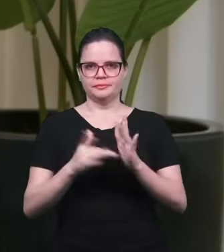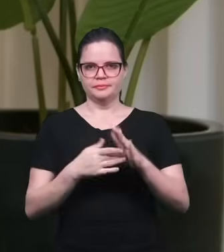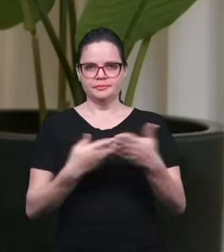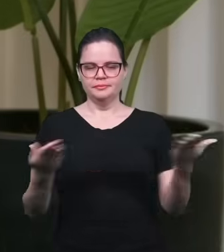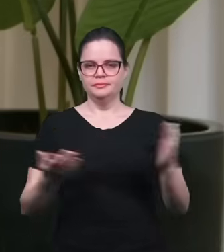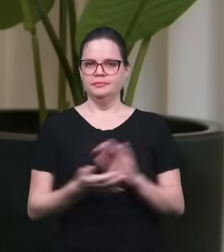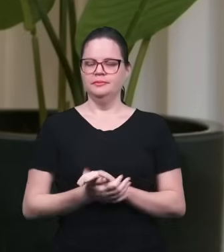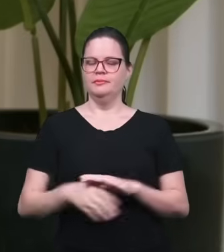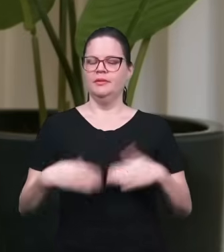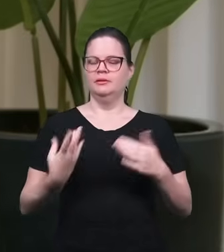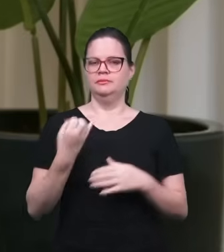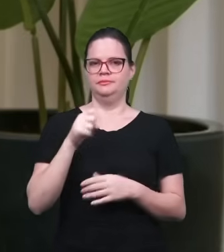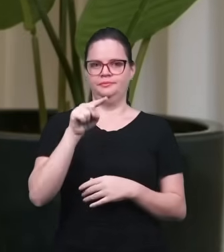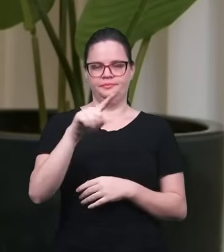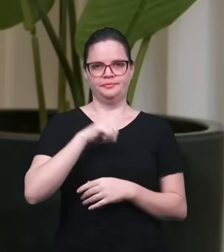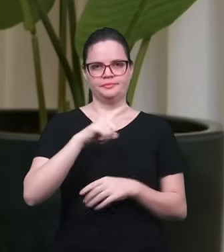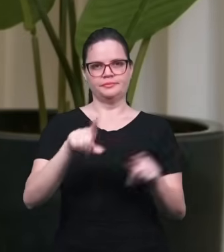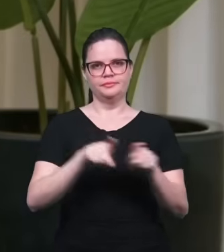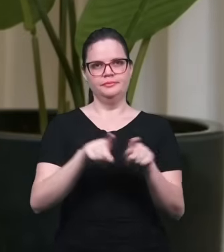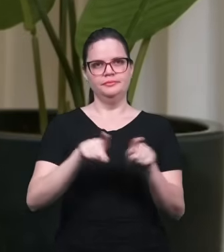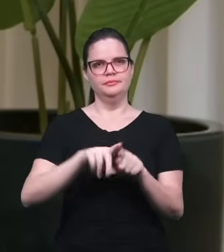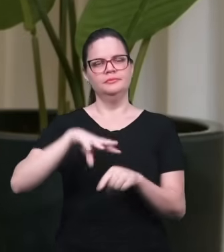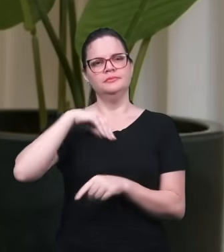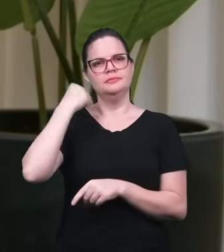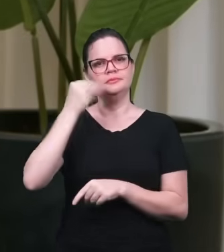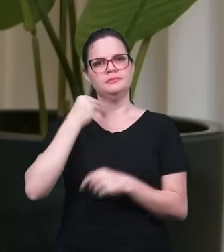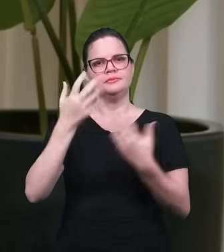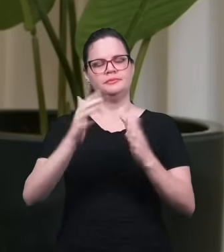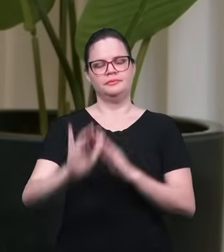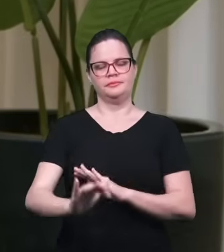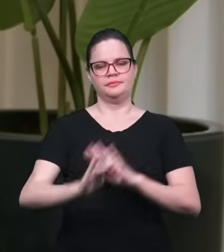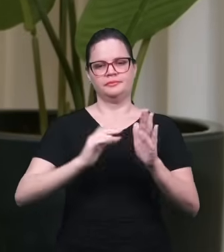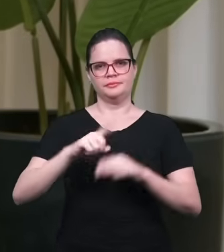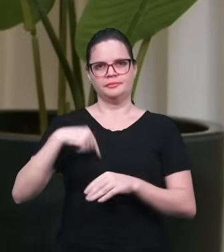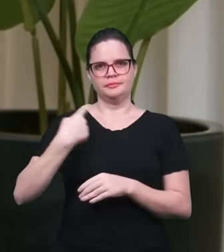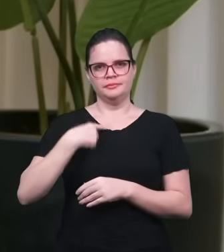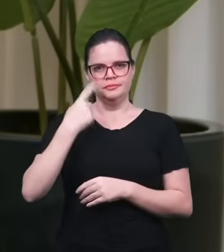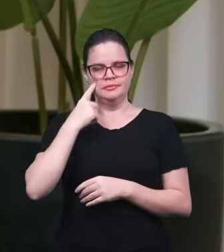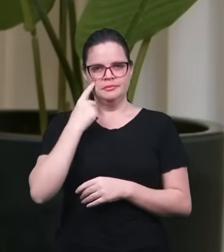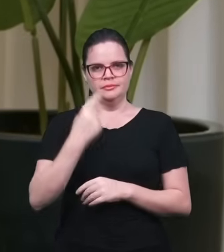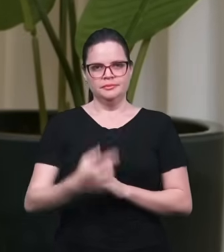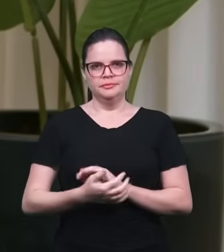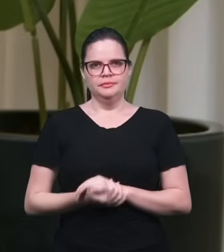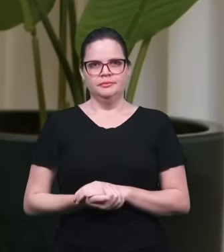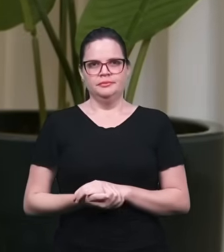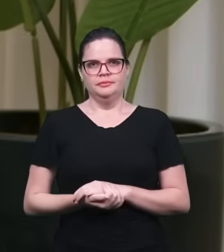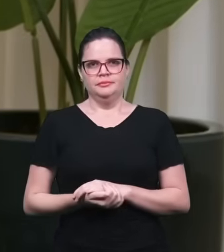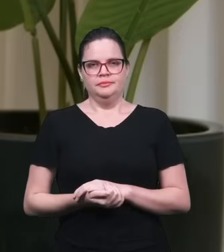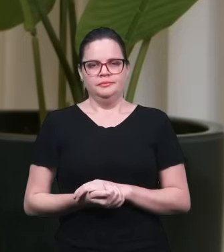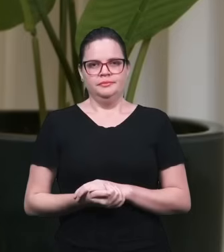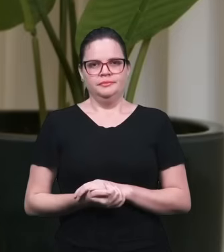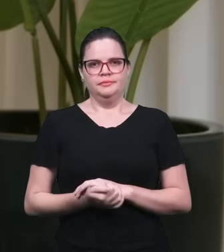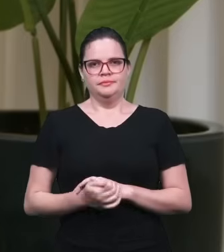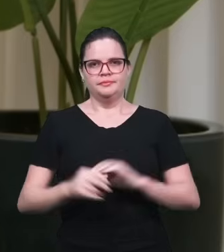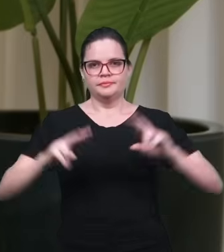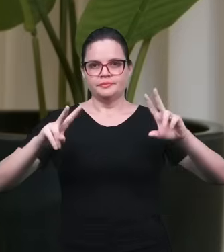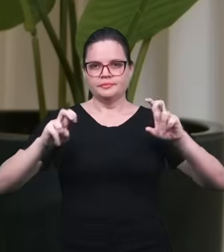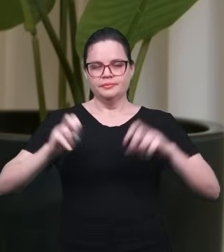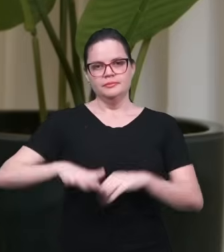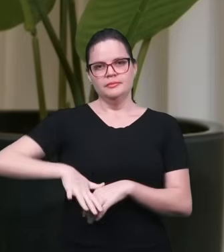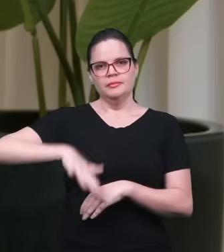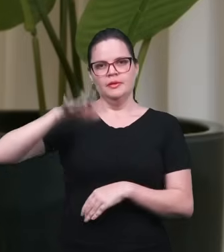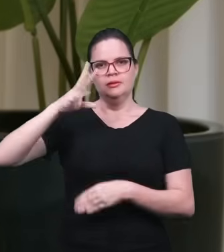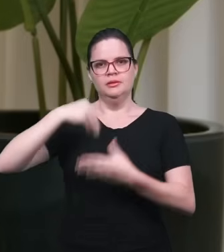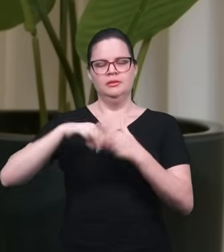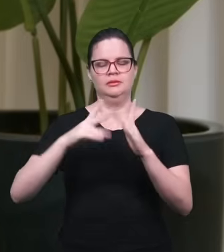se você também tem uma experiência e quiser nos enviar uma experiência desse tema, Crescendo